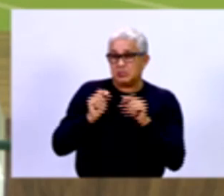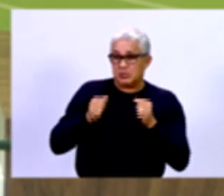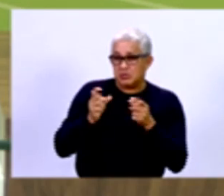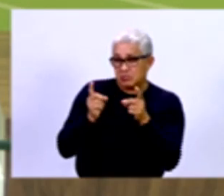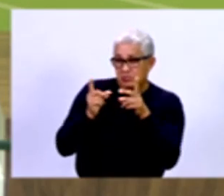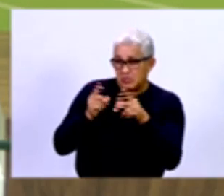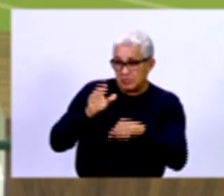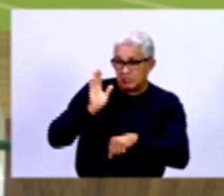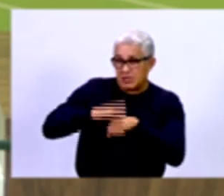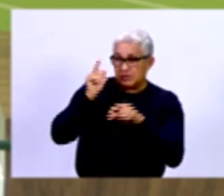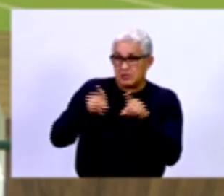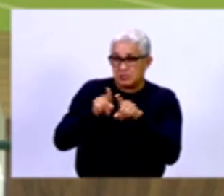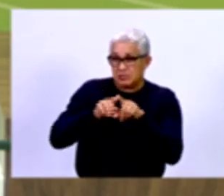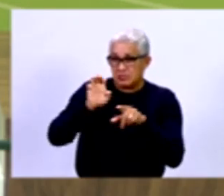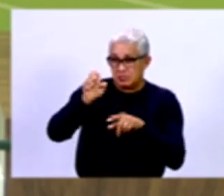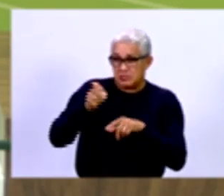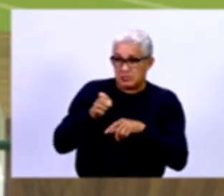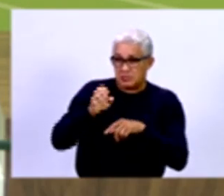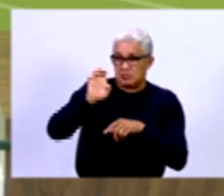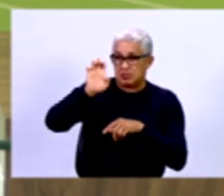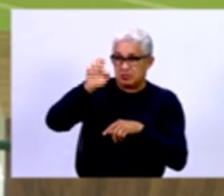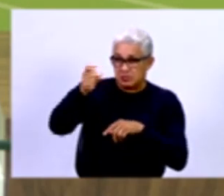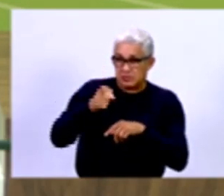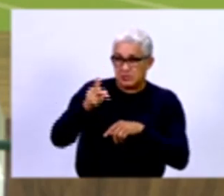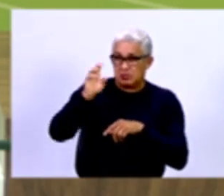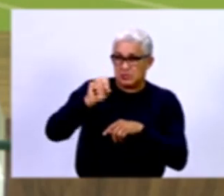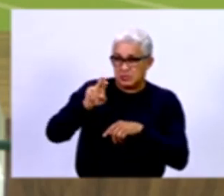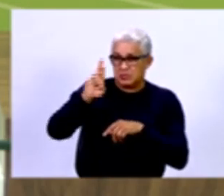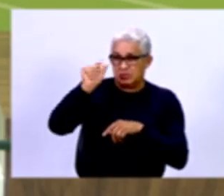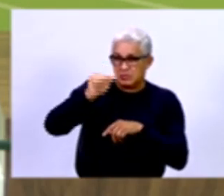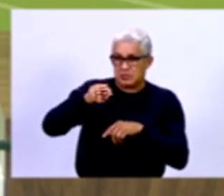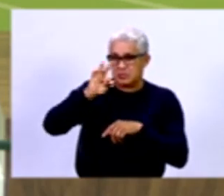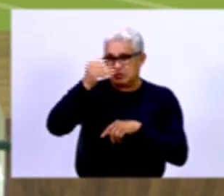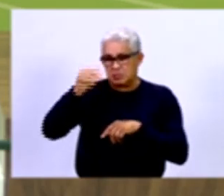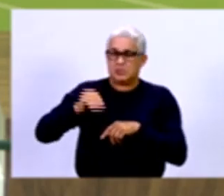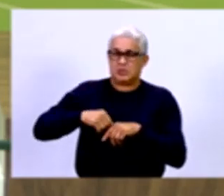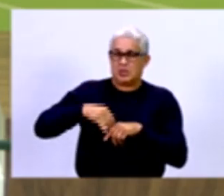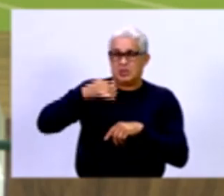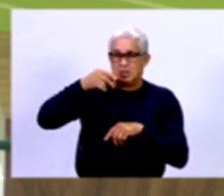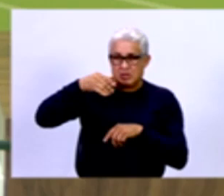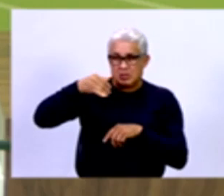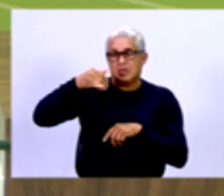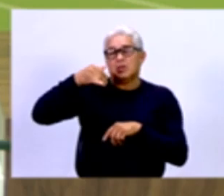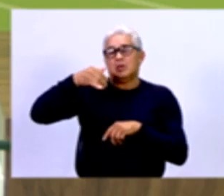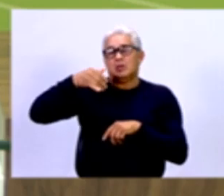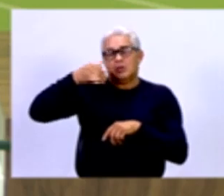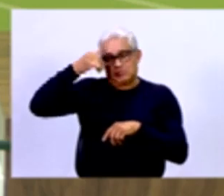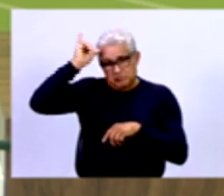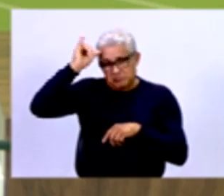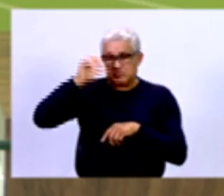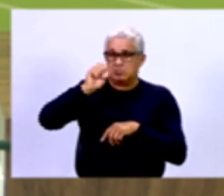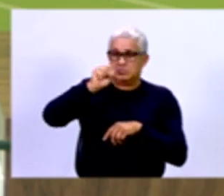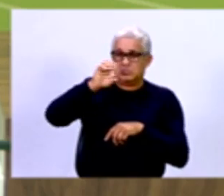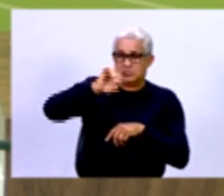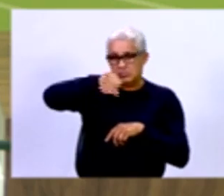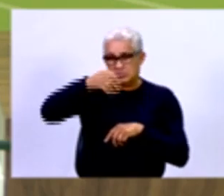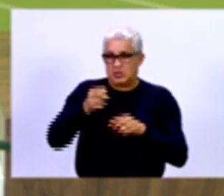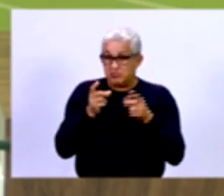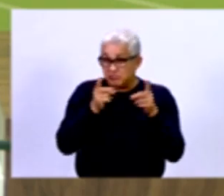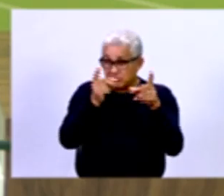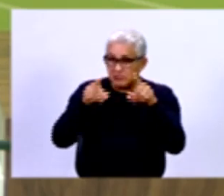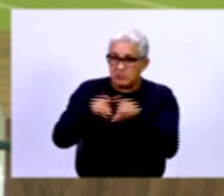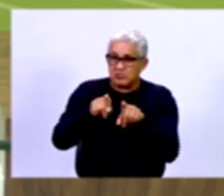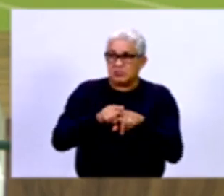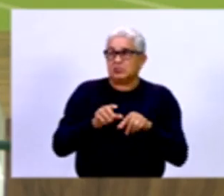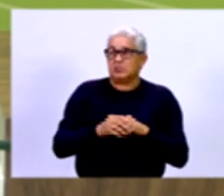mais exportação, a gente vende mercadoria, vende gado, soja e vai entrar mais dinheiro, ou pode ser pelo mercado de capitais, que é uma coisa que